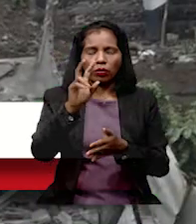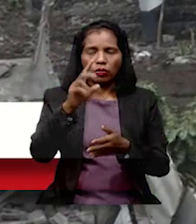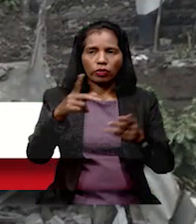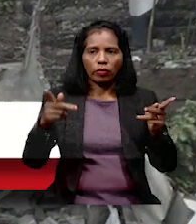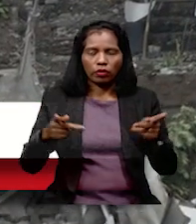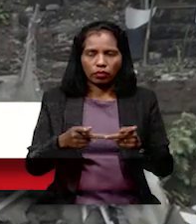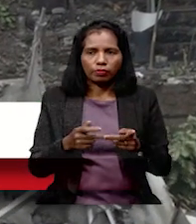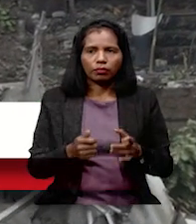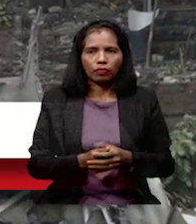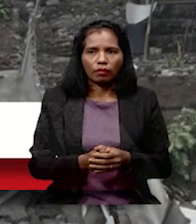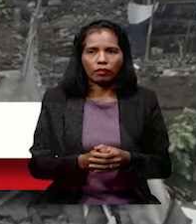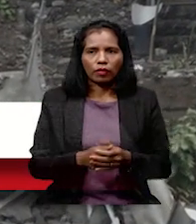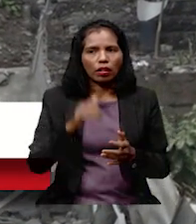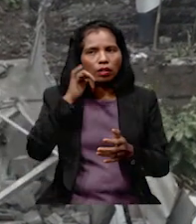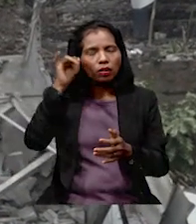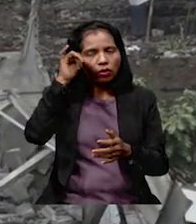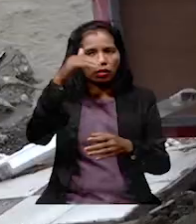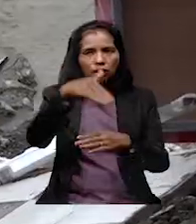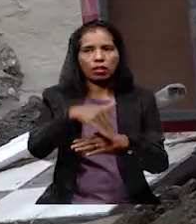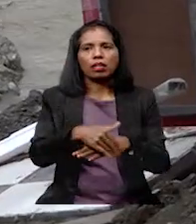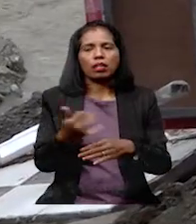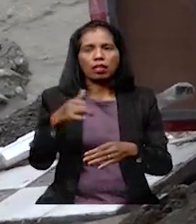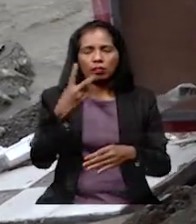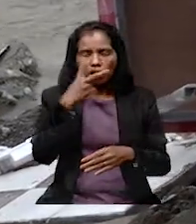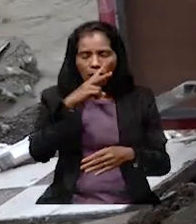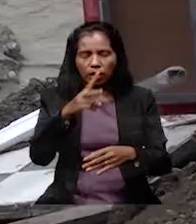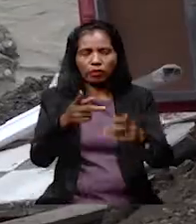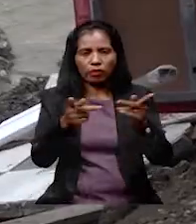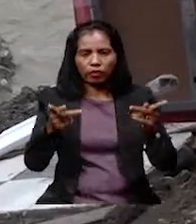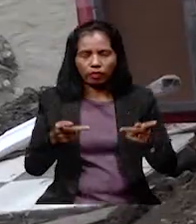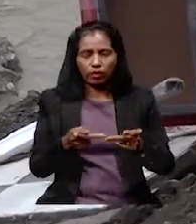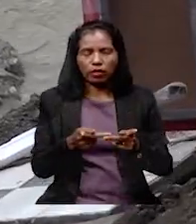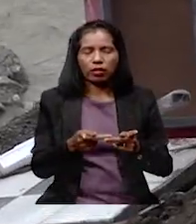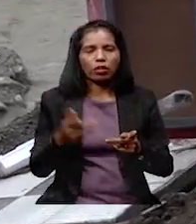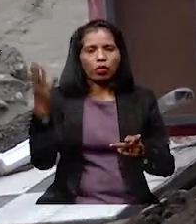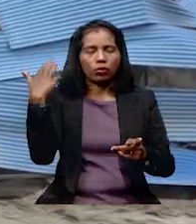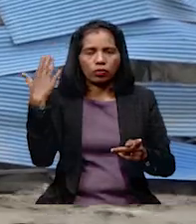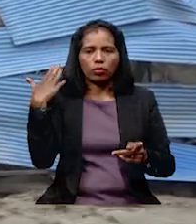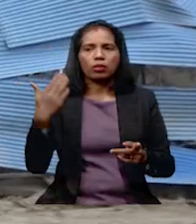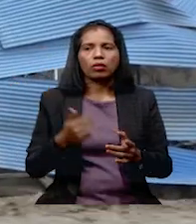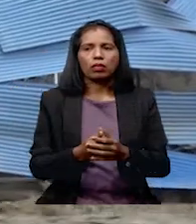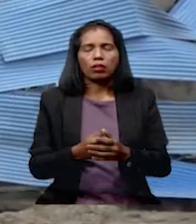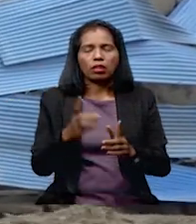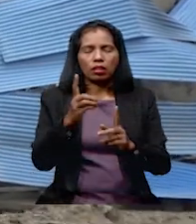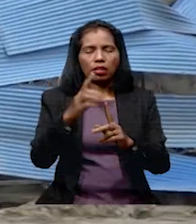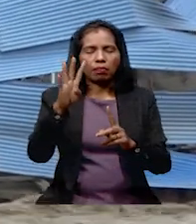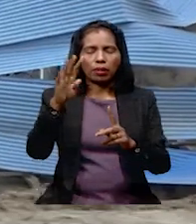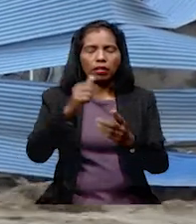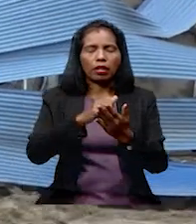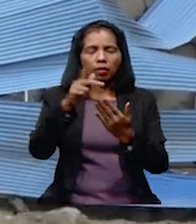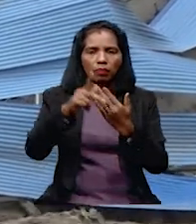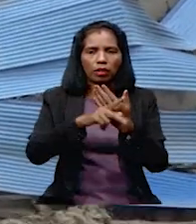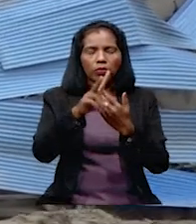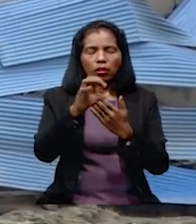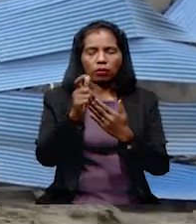ne. Komodasau nuri kalan sira ami hare kelas fatin nebe lar nebe uluk dia 4 abril ninia